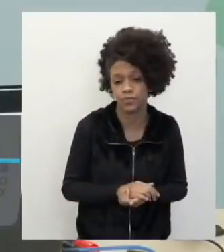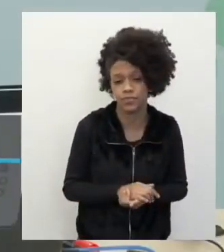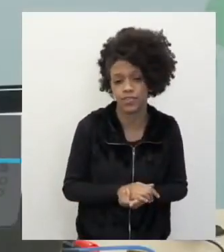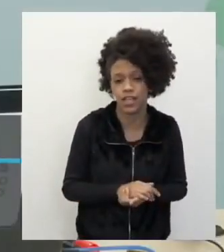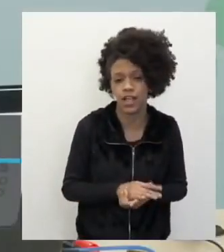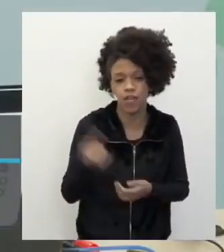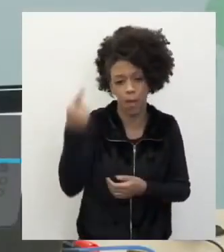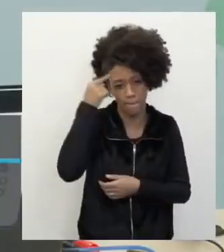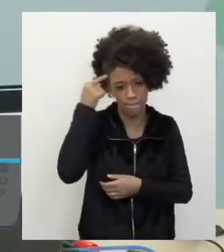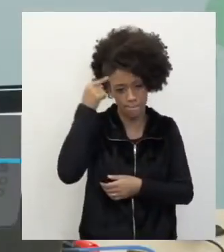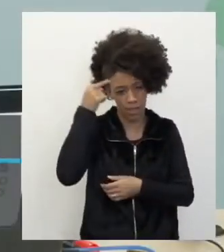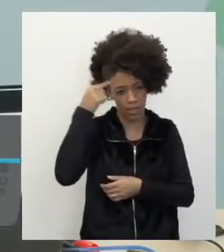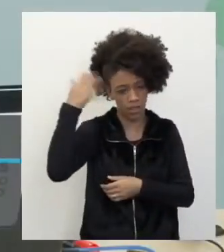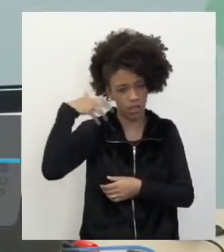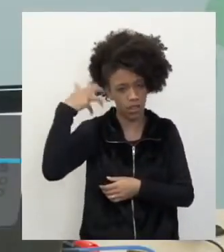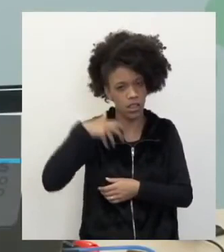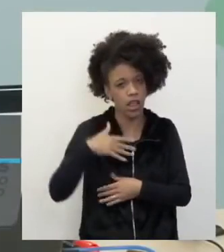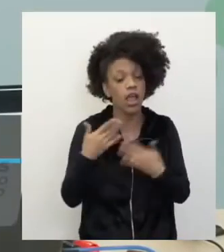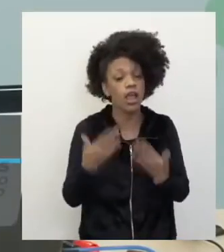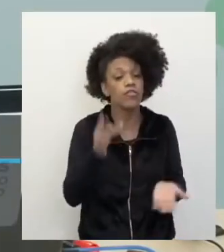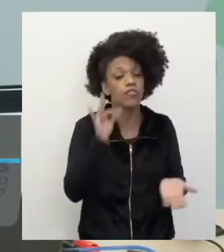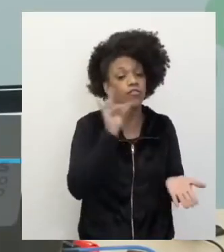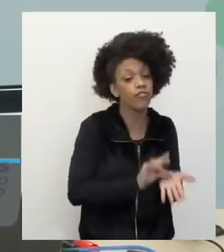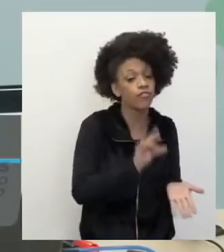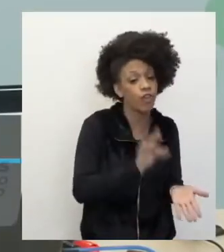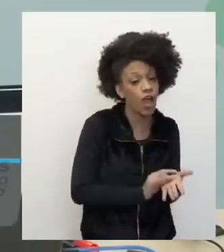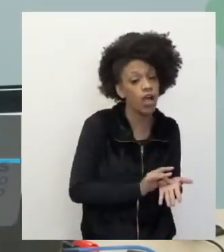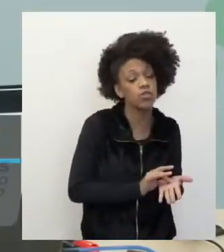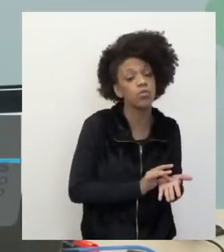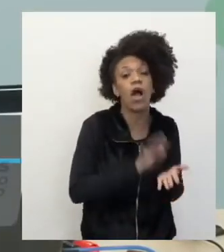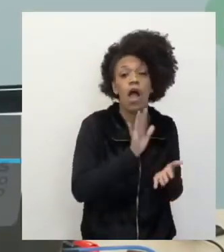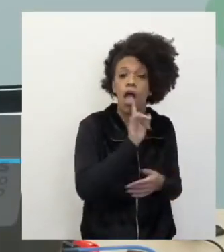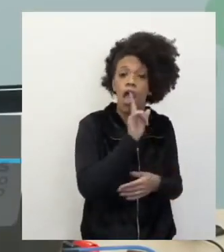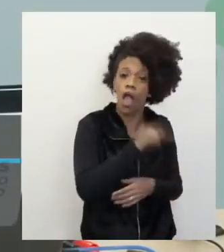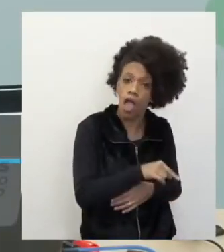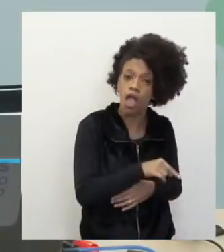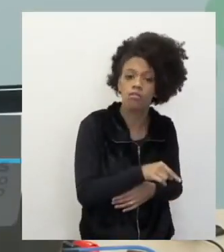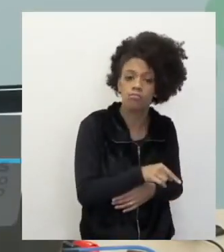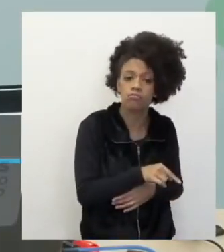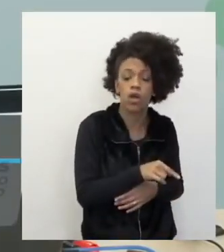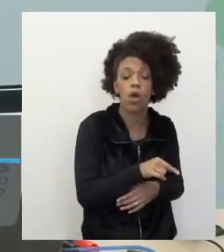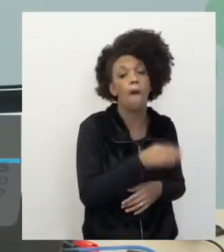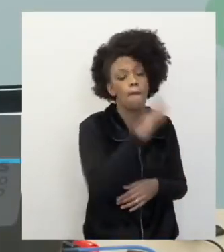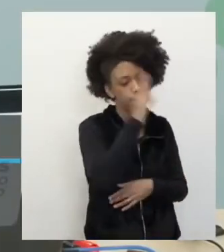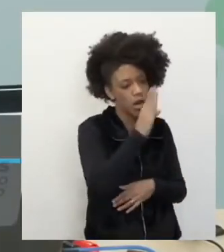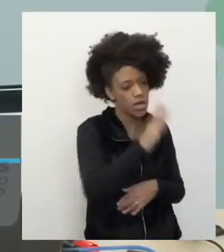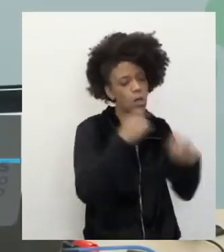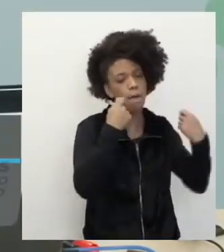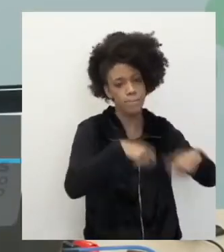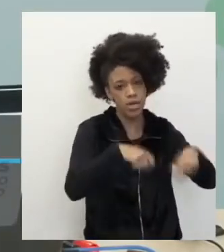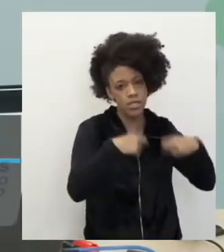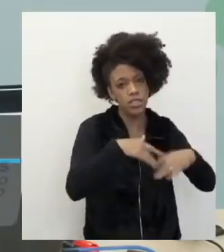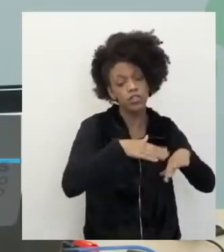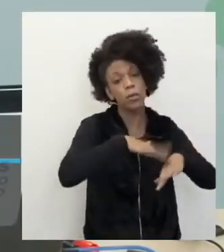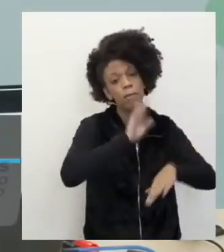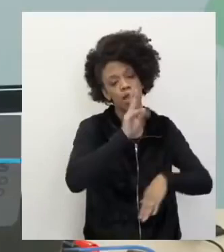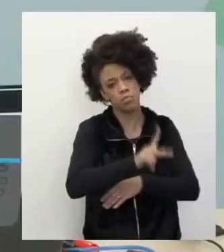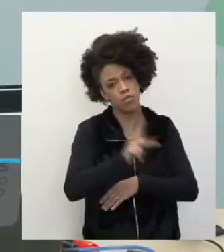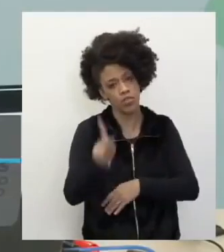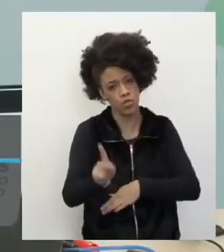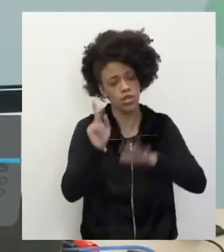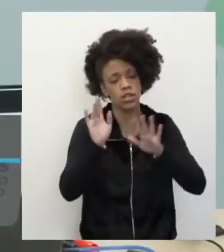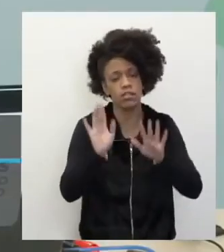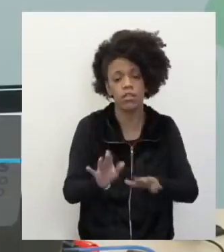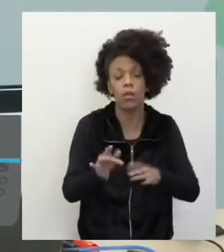levado a entender que fato é o que realmente eu posso provar. O Brasil precisa de mais professores.